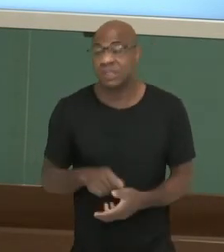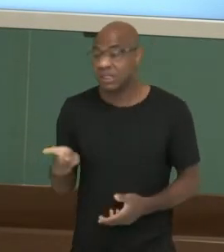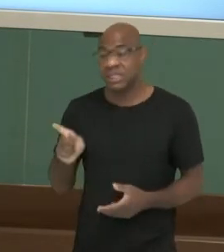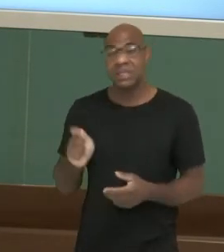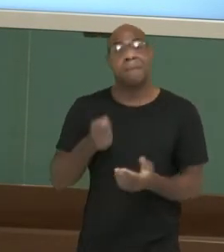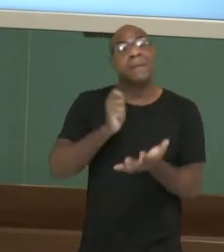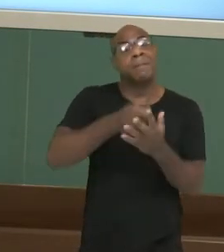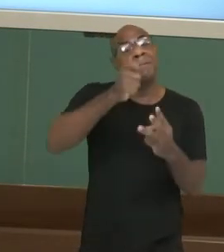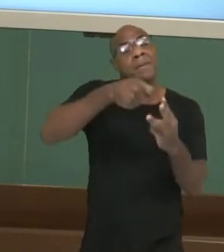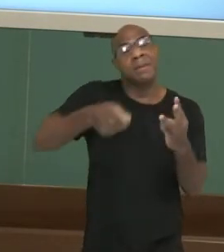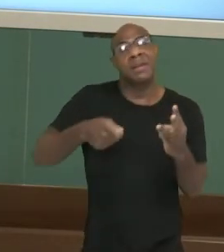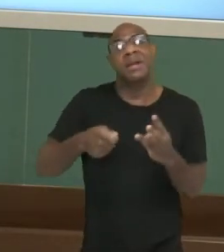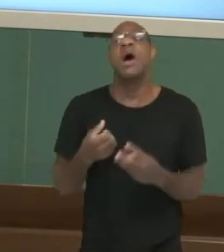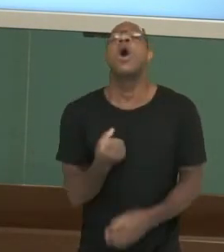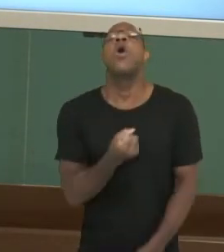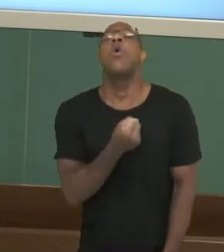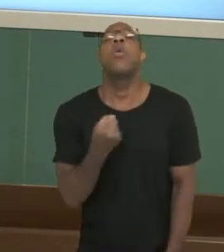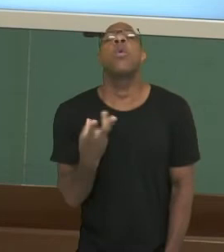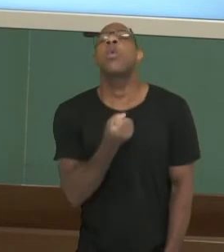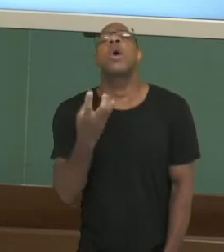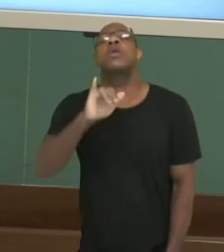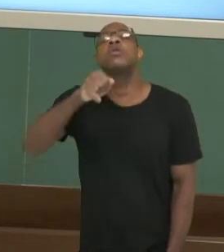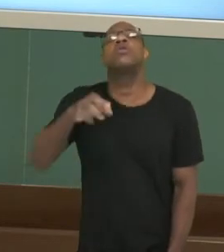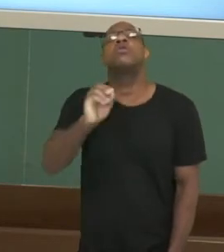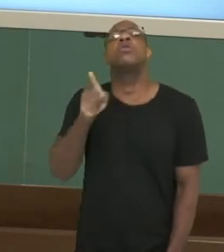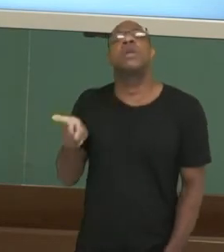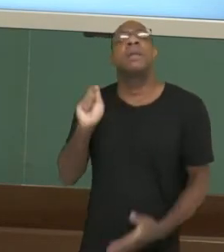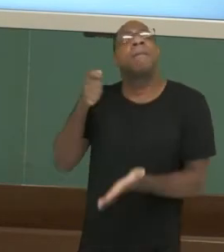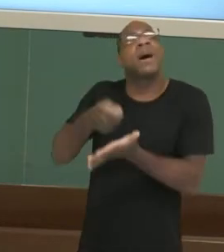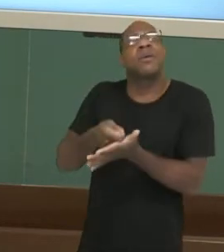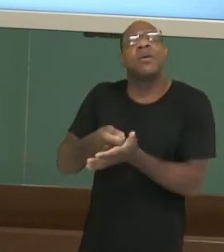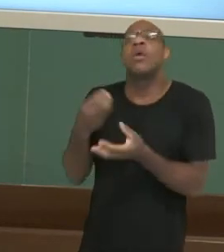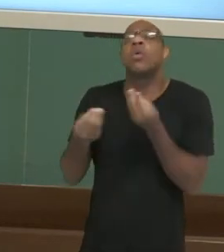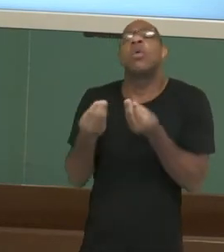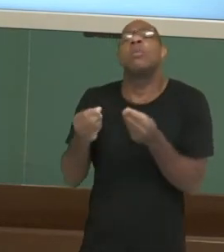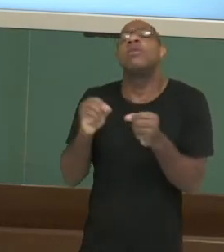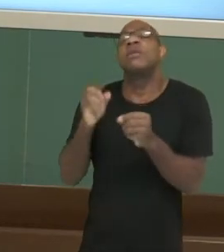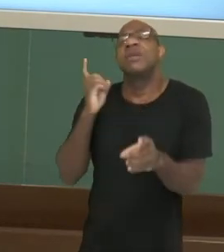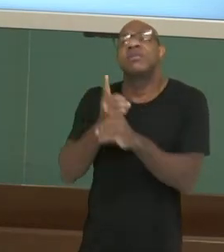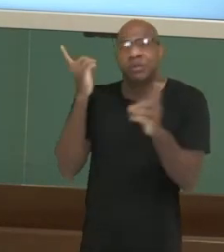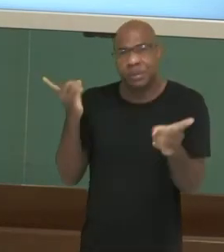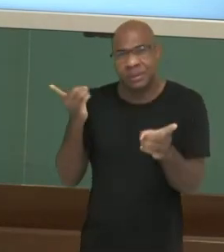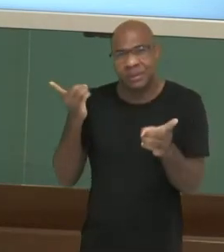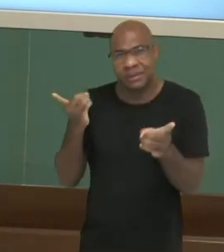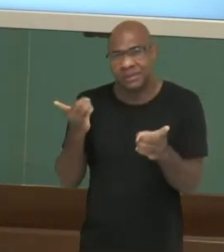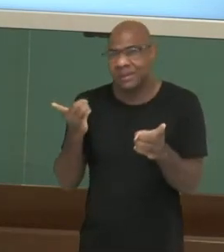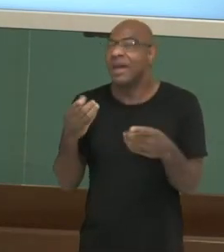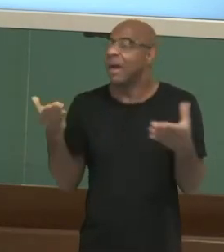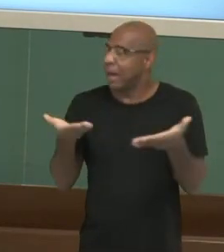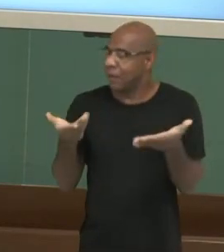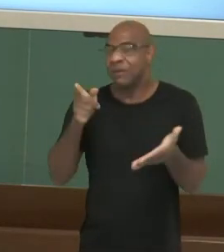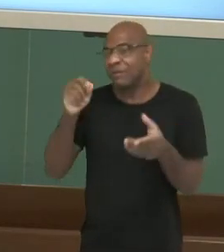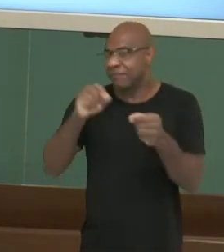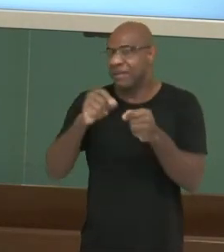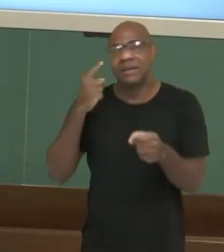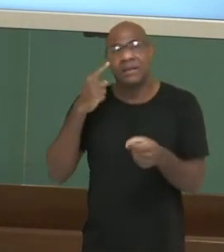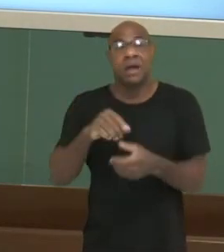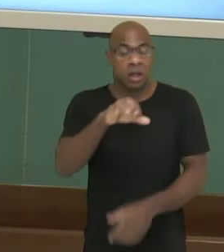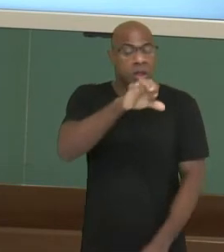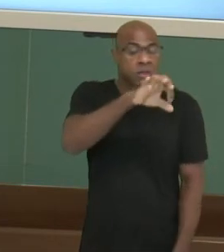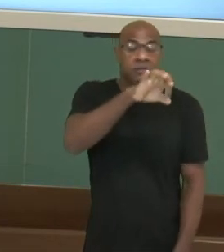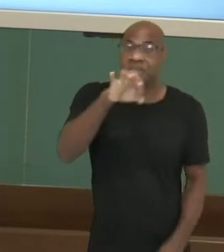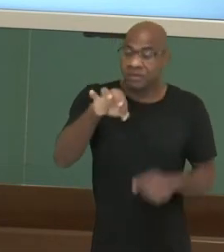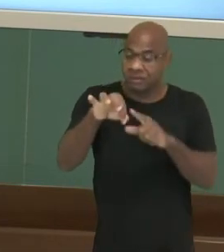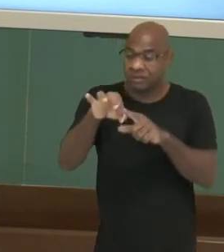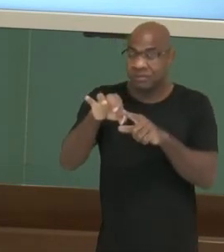ou não. Como que eu faço para descobrir isso? Lá vai a gente para as contas, né? Então, R$ 900, lembrando